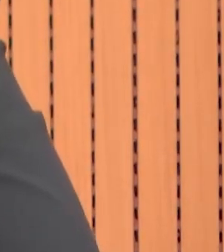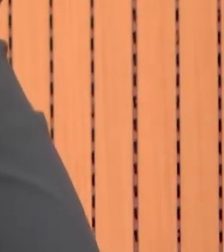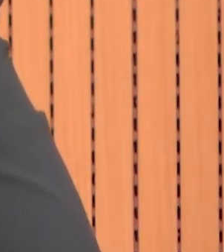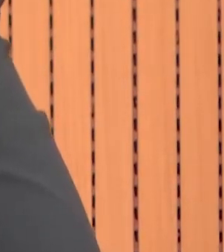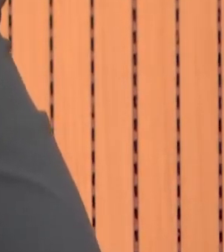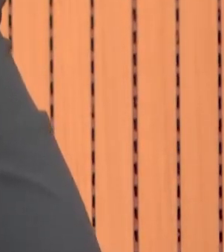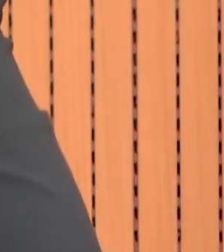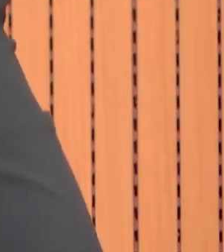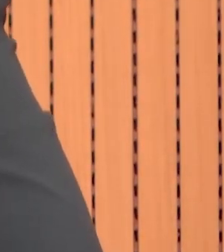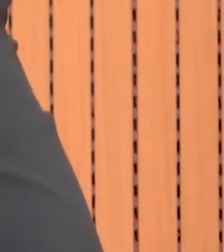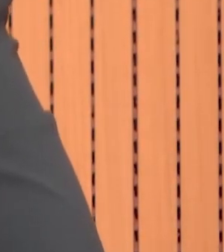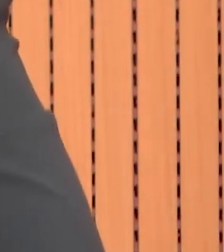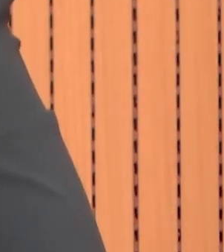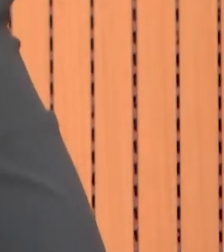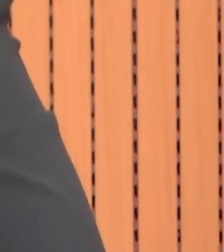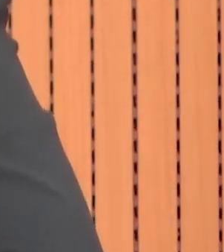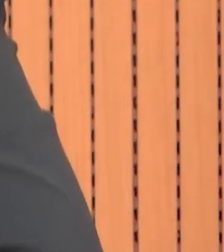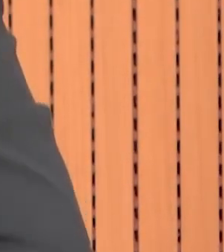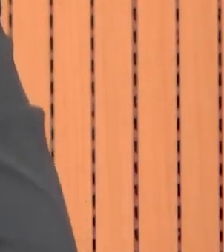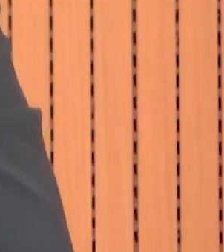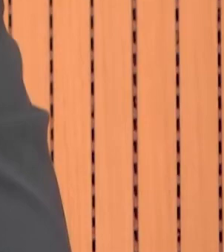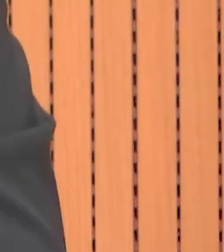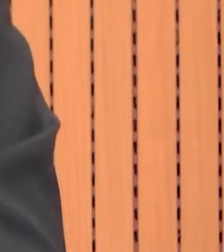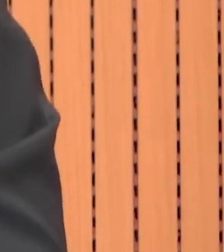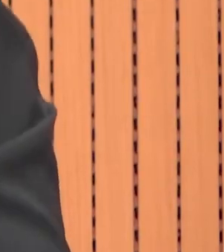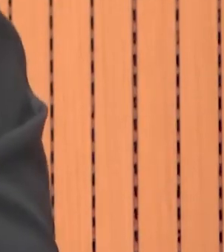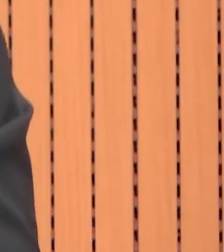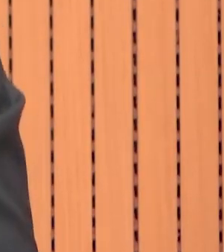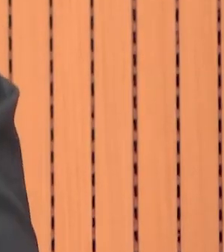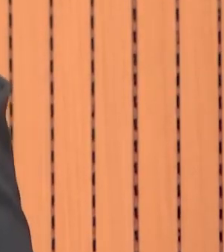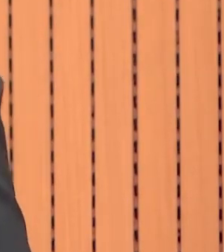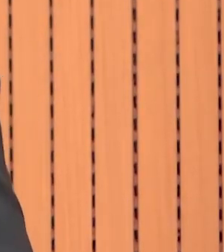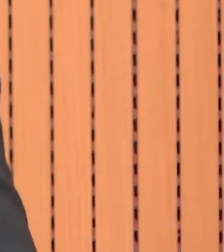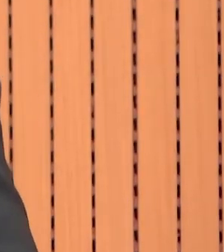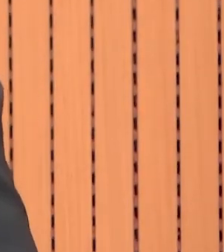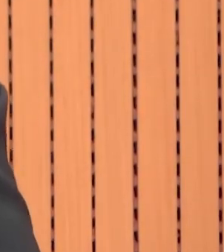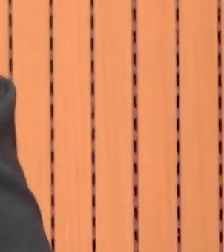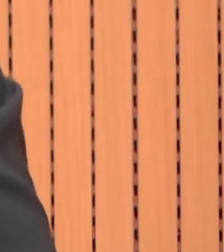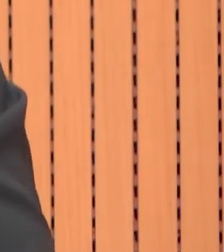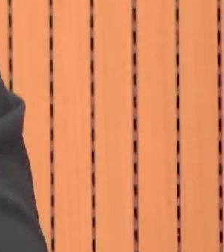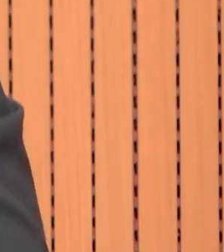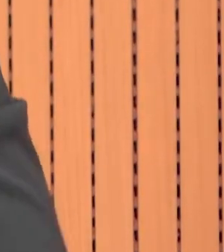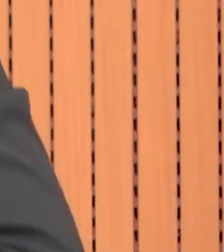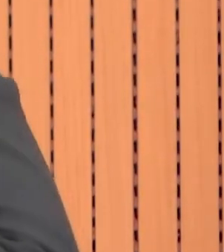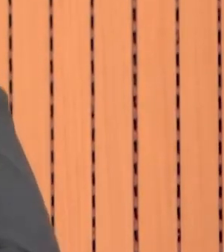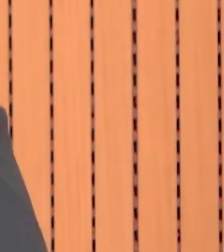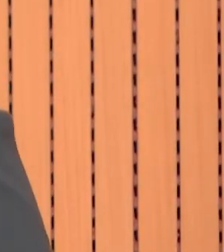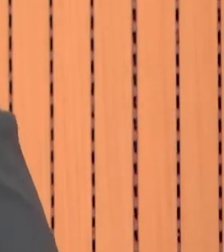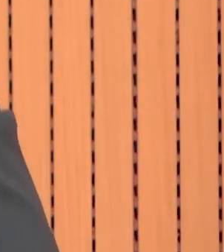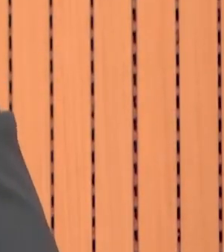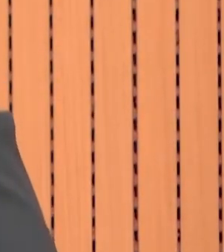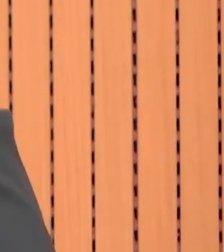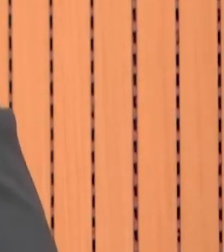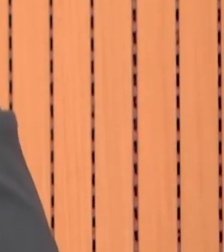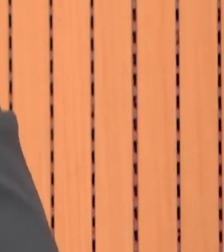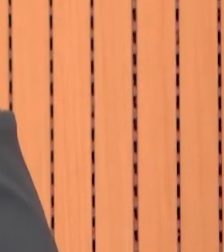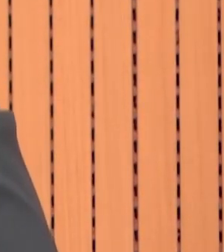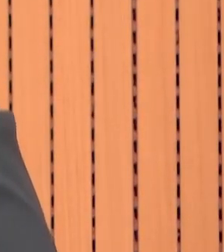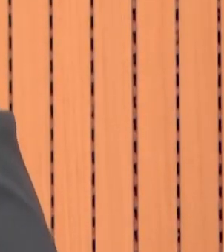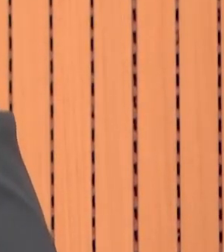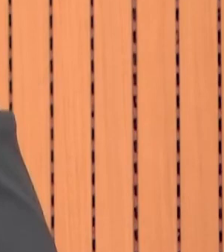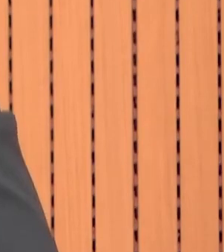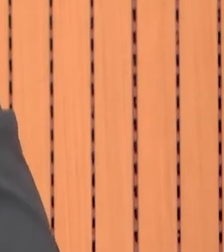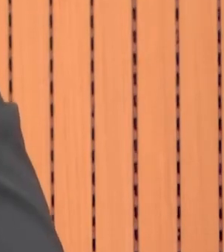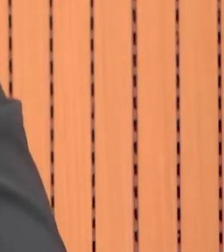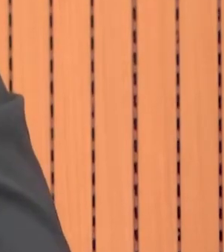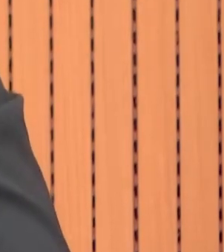nosso. Então, são desafios que vão ocorrer esse ano, e talvez um pouco do aumento da despesa que o Fabinho falou, talvez